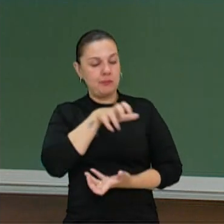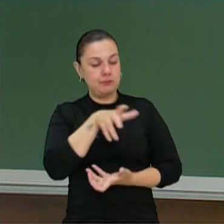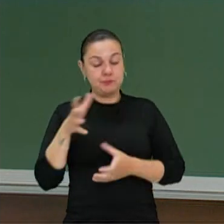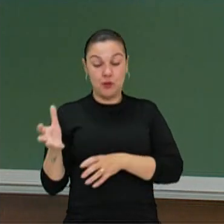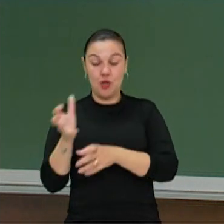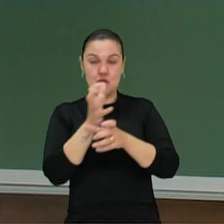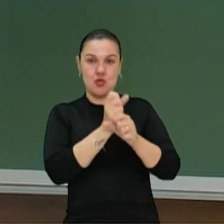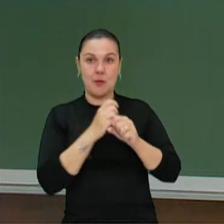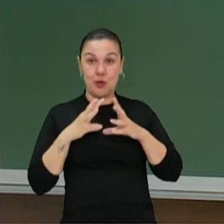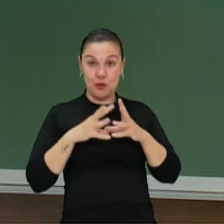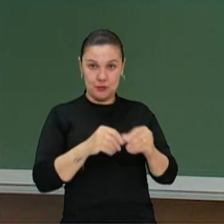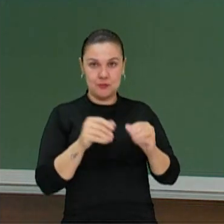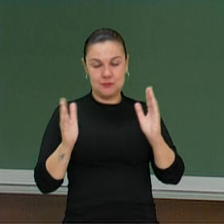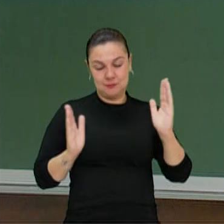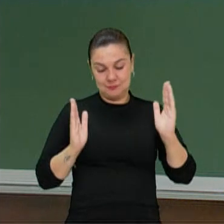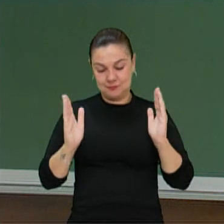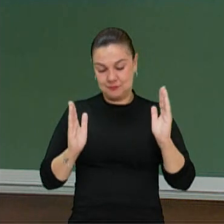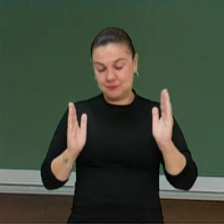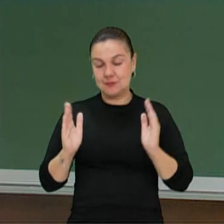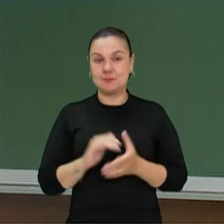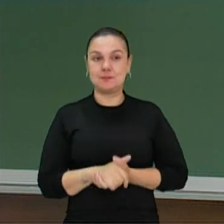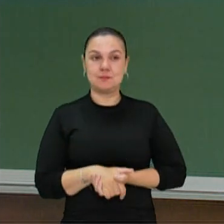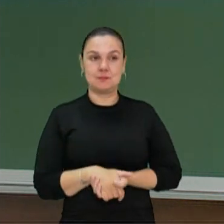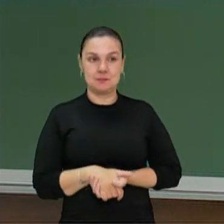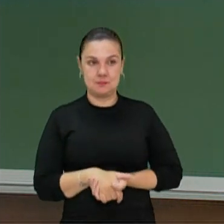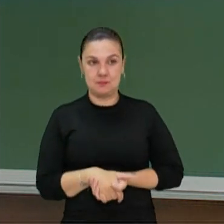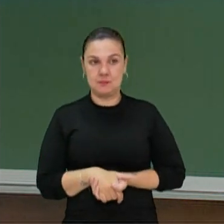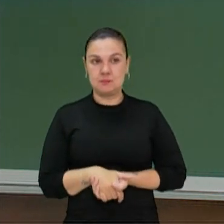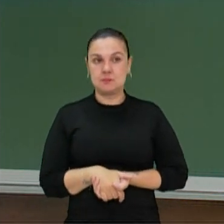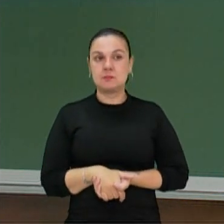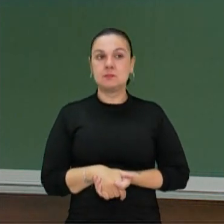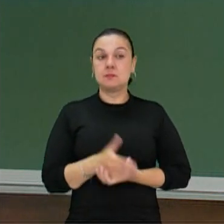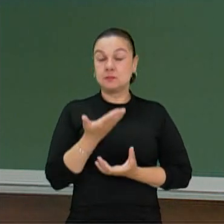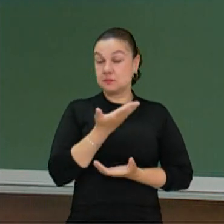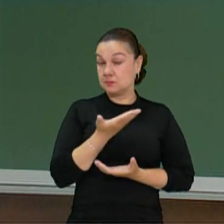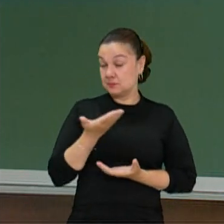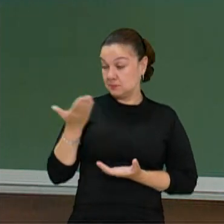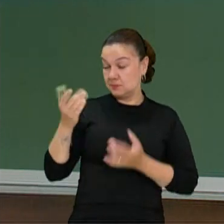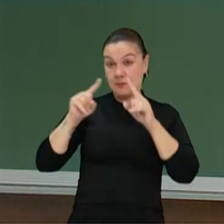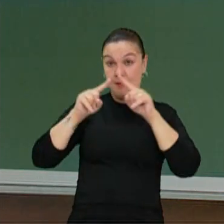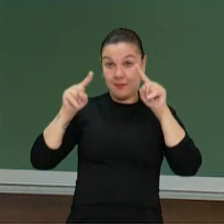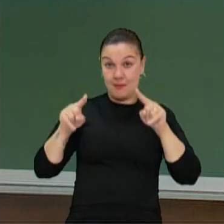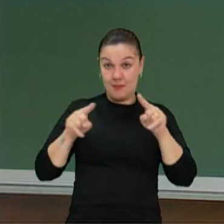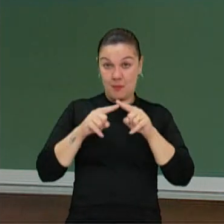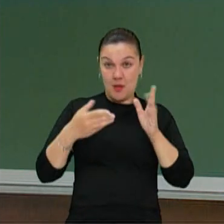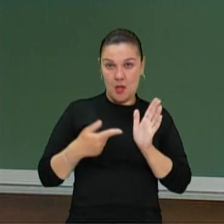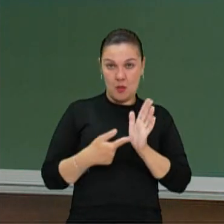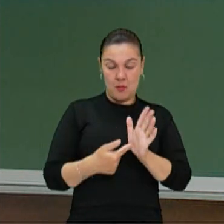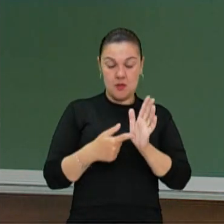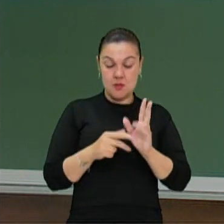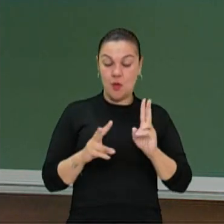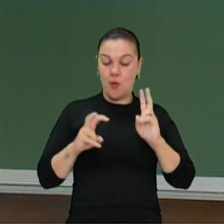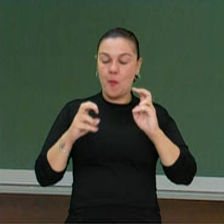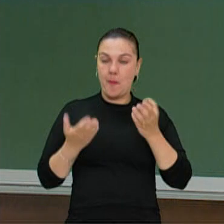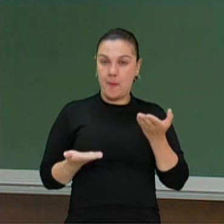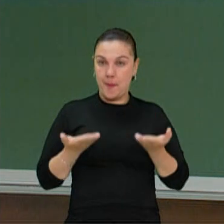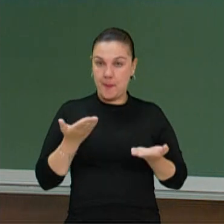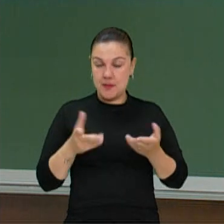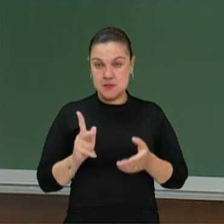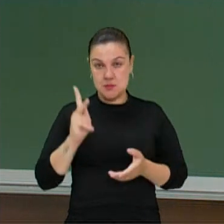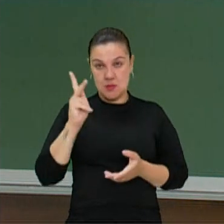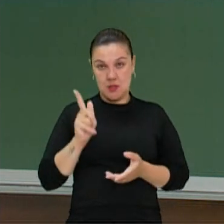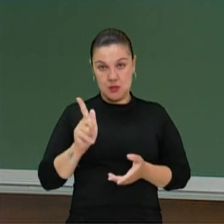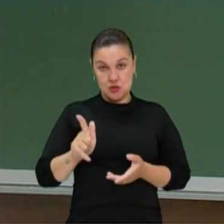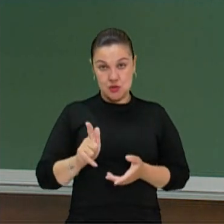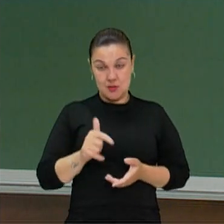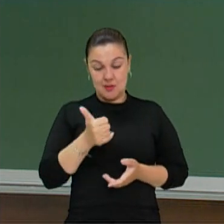somando todo mundo, a maioria está girando em torno desse valor. A tabela a seguir apresenta o peso, né, em